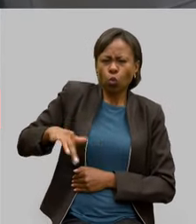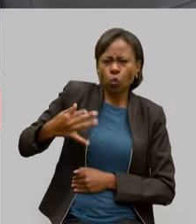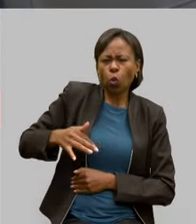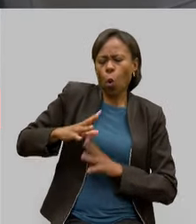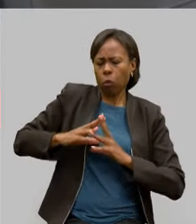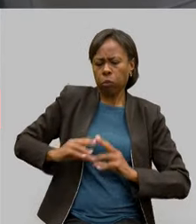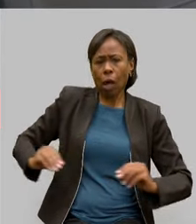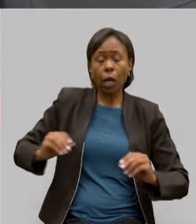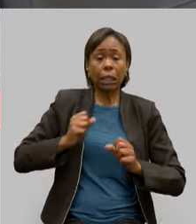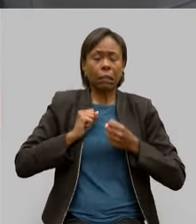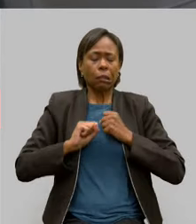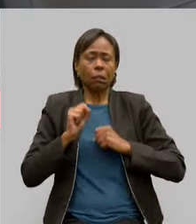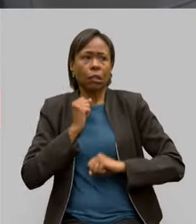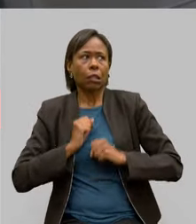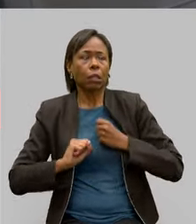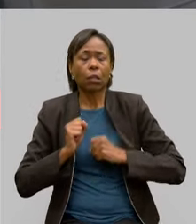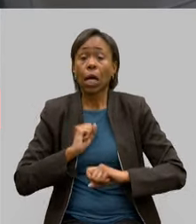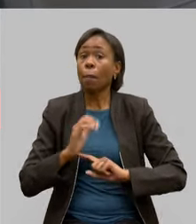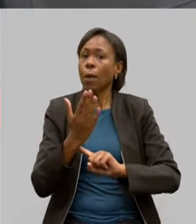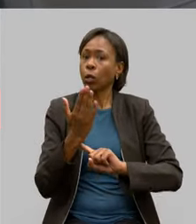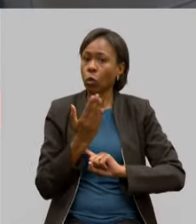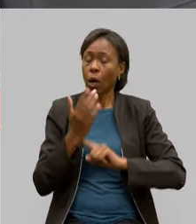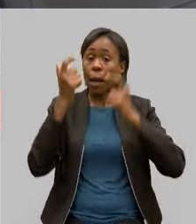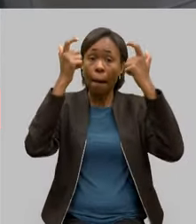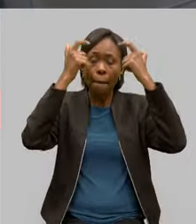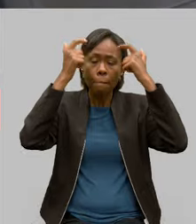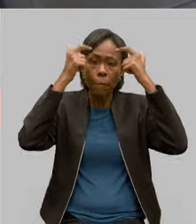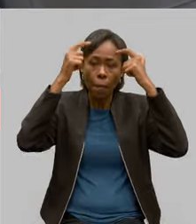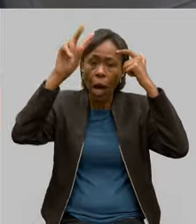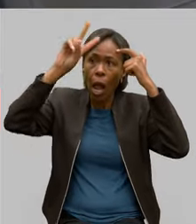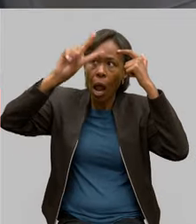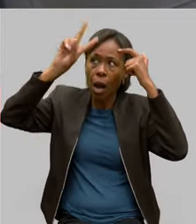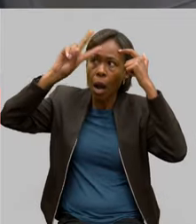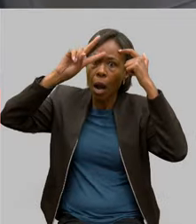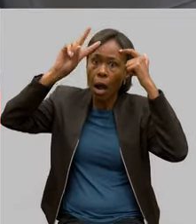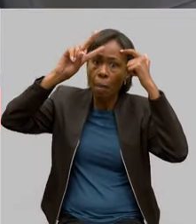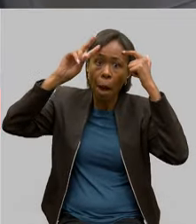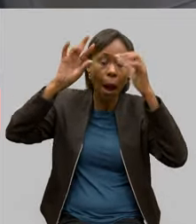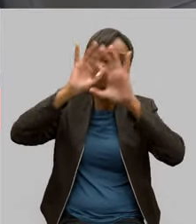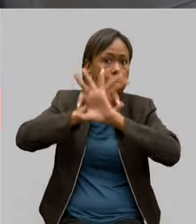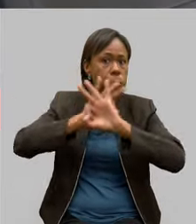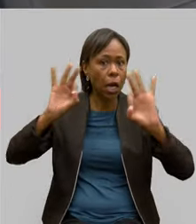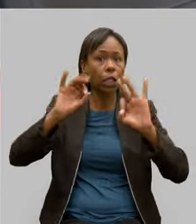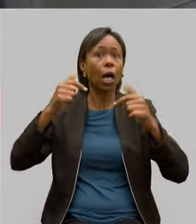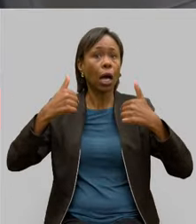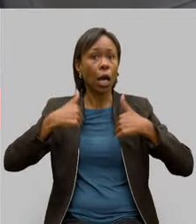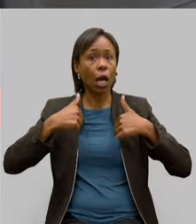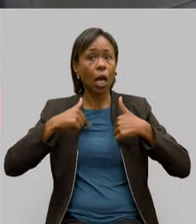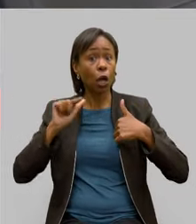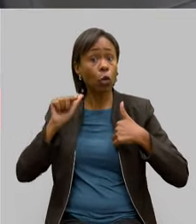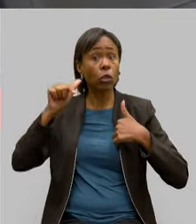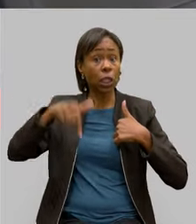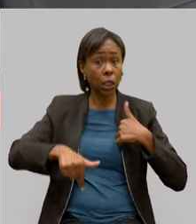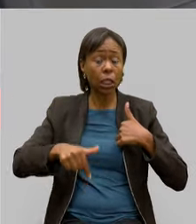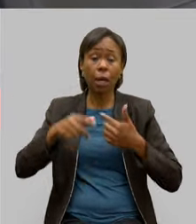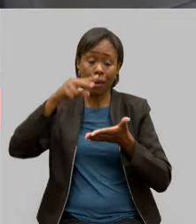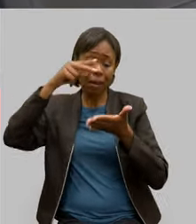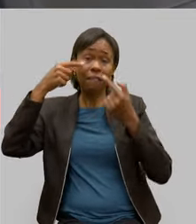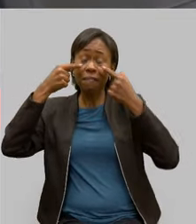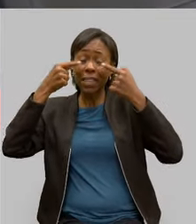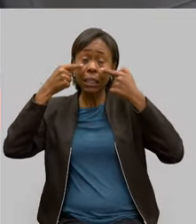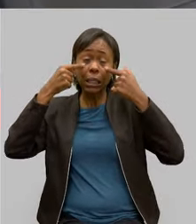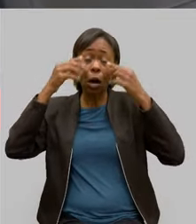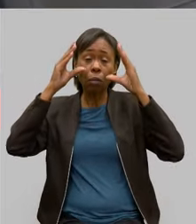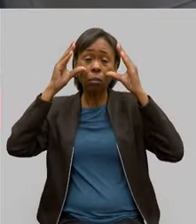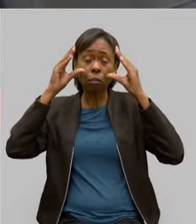com ansiedade e minha memória é excelente tanto que eu tô aqui eu já perdi a visão eu já não consigo mais ler já tem mais de